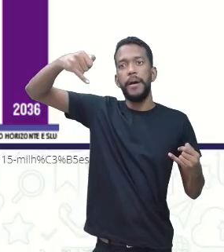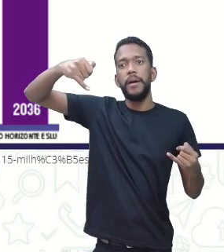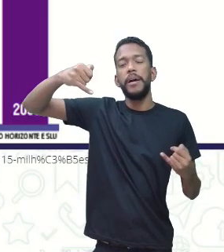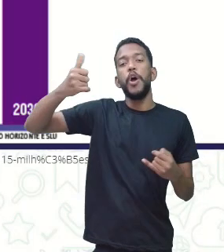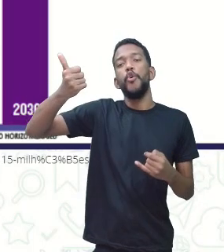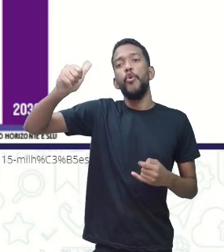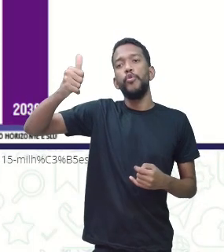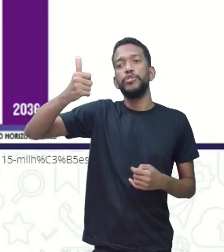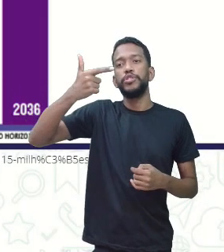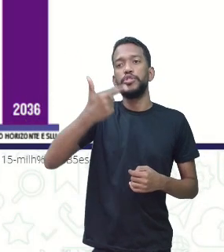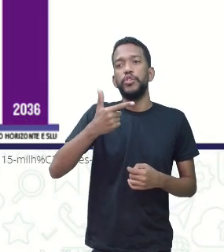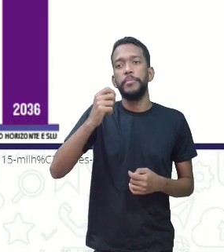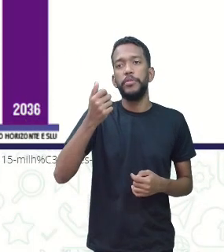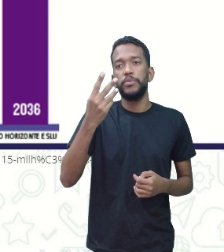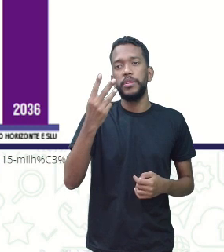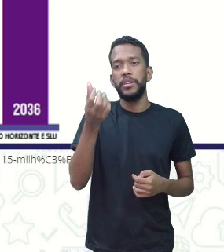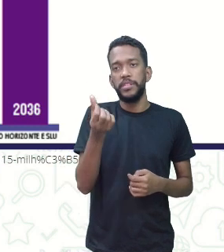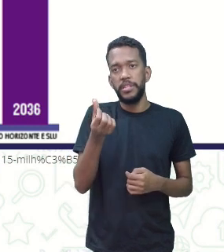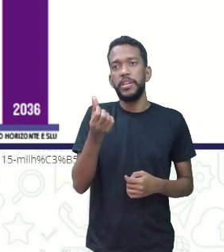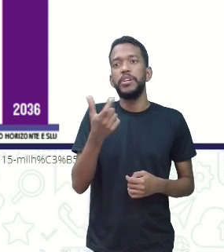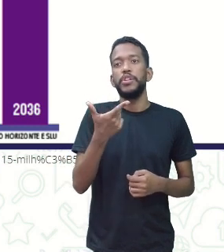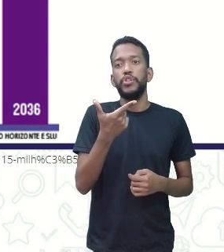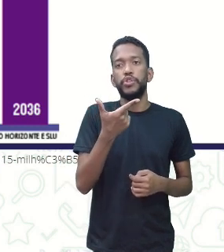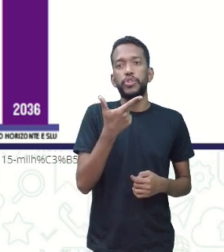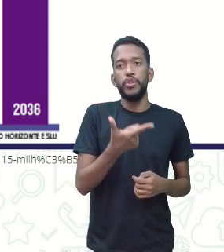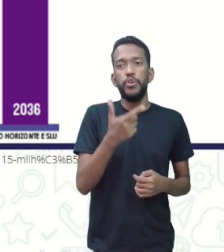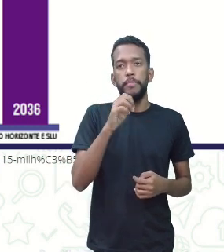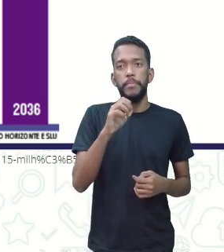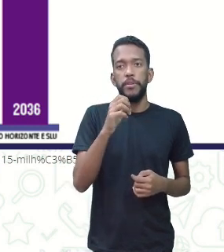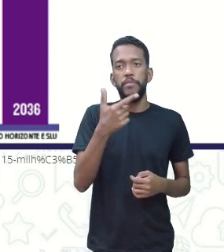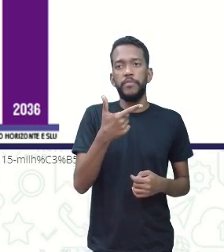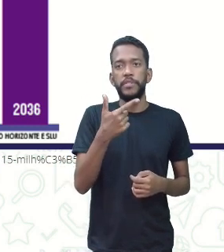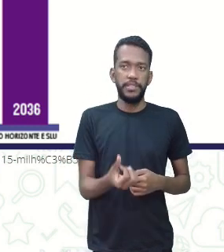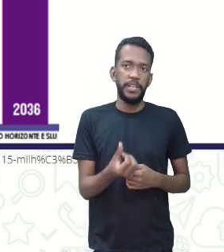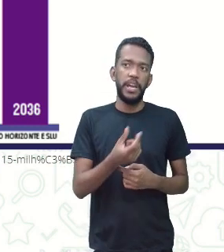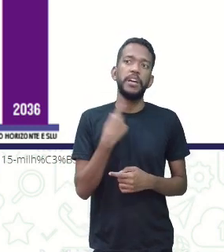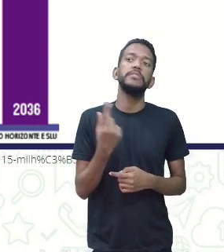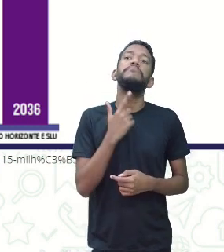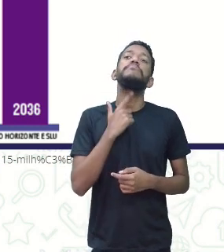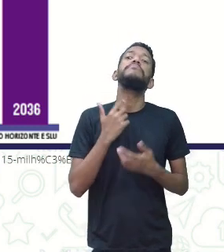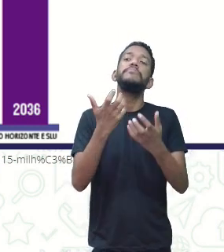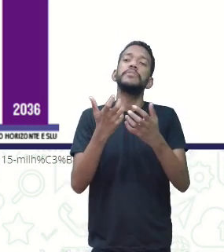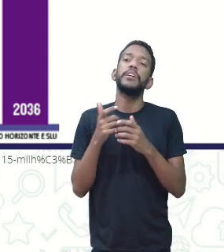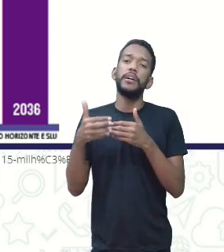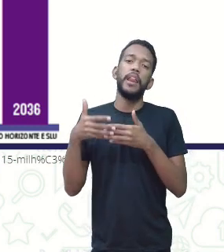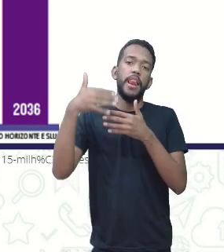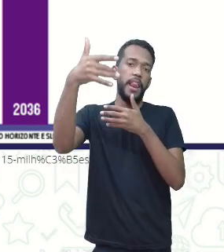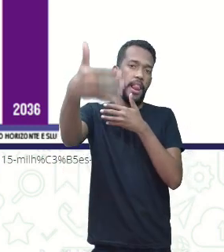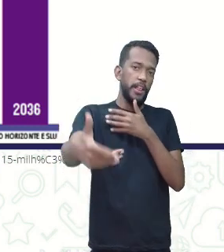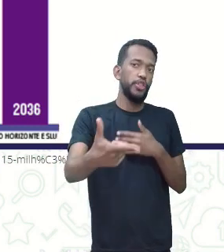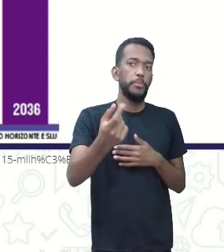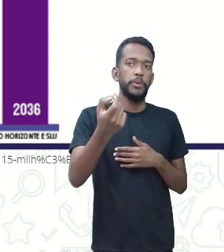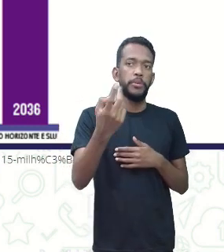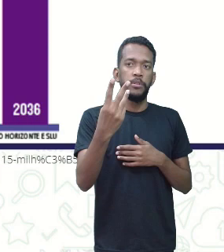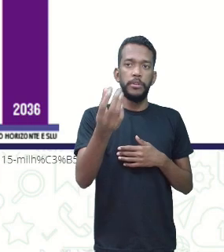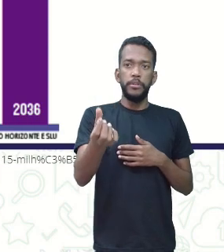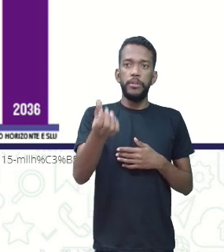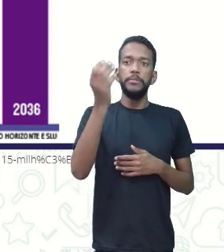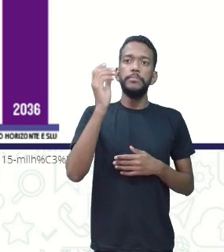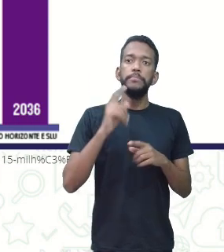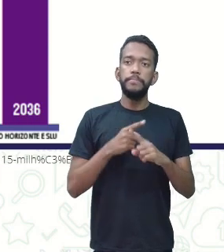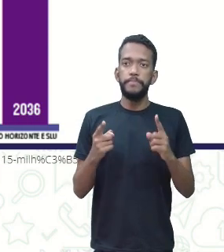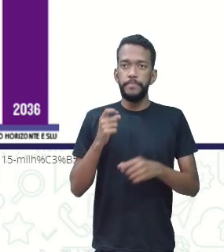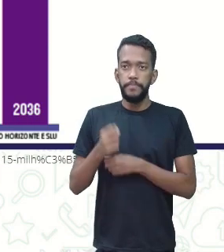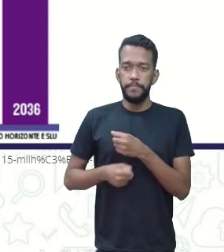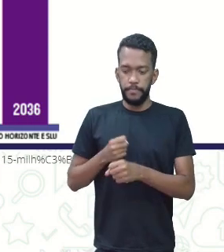que é a meta. 2026 é uma projeção, e aqui também, né, porque a gente não chegou nesse ano ainda, mas em 2021,